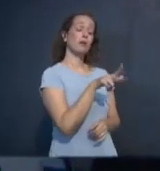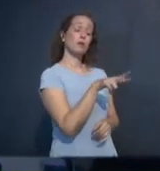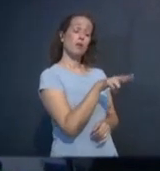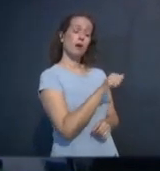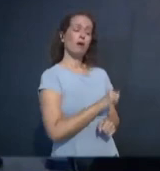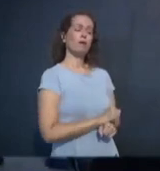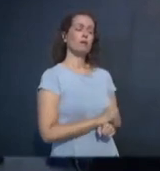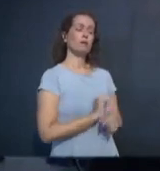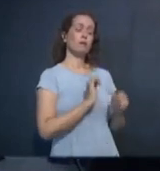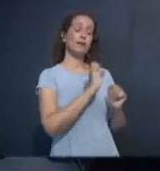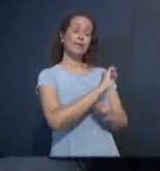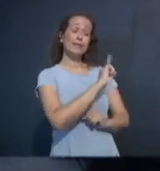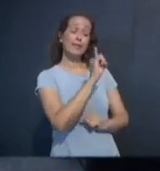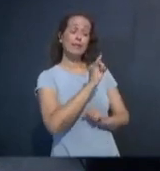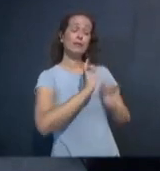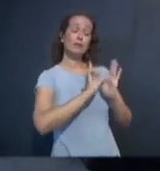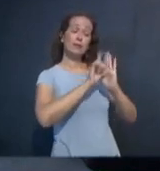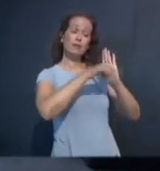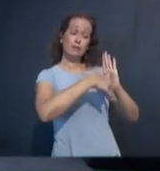se está atrasando,